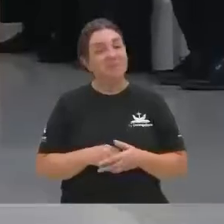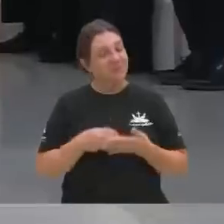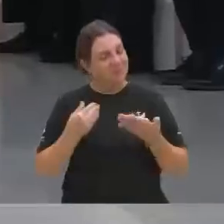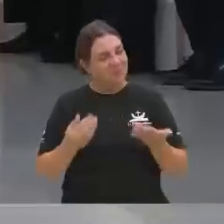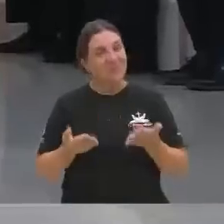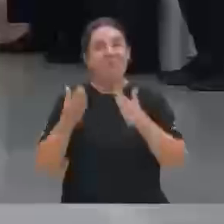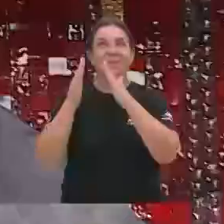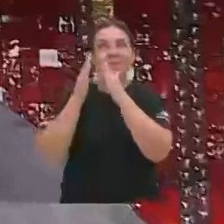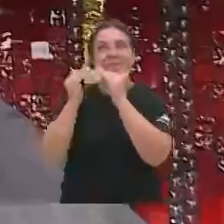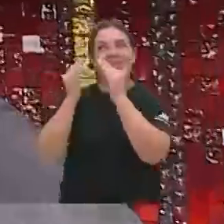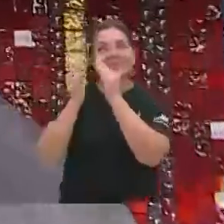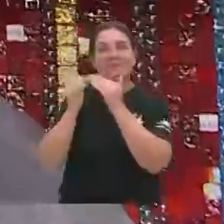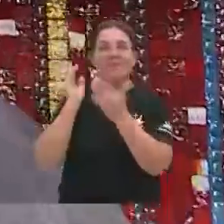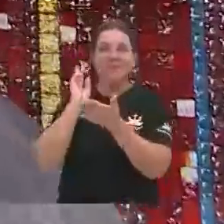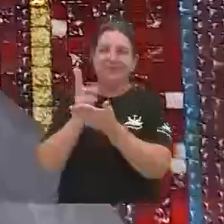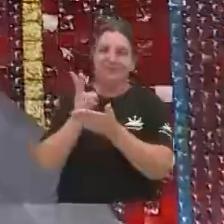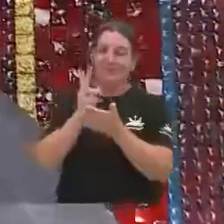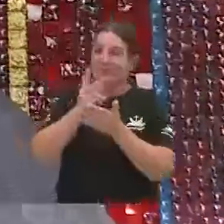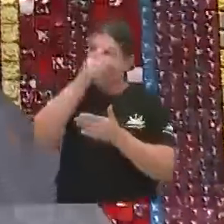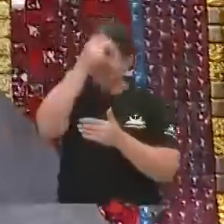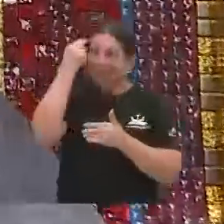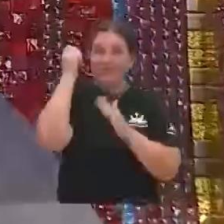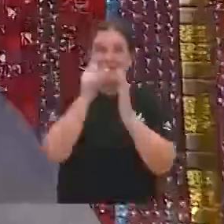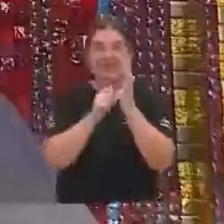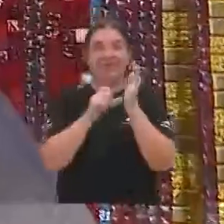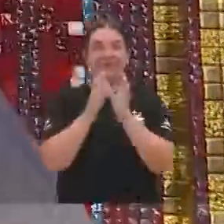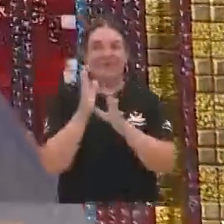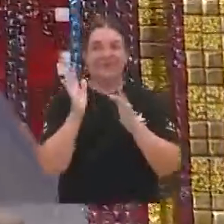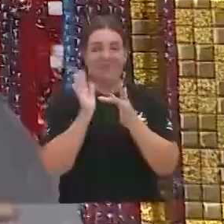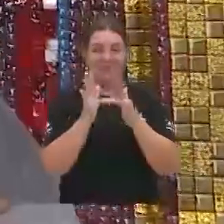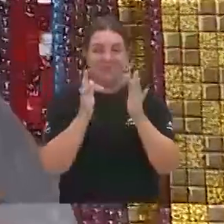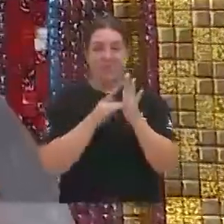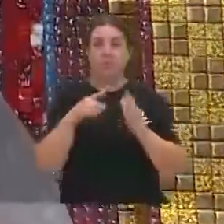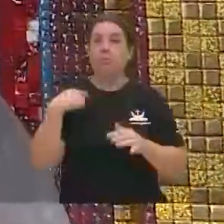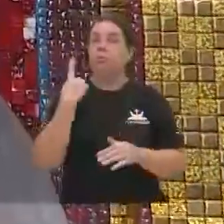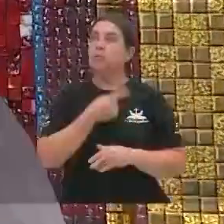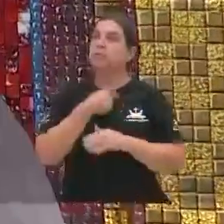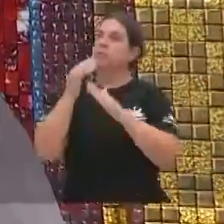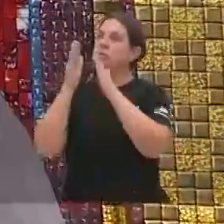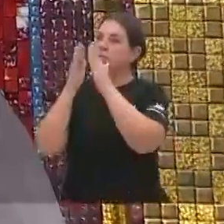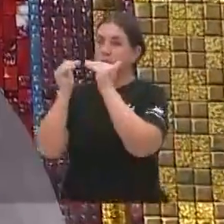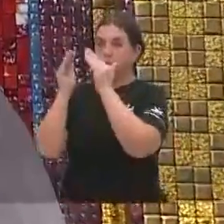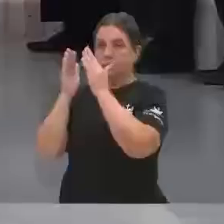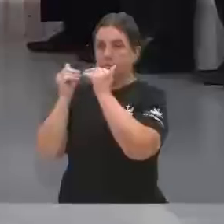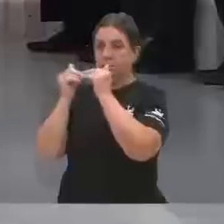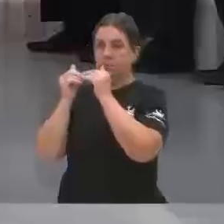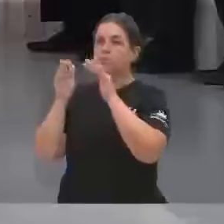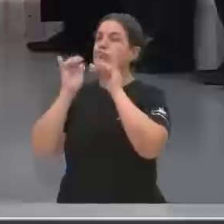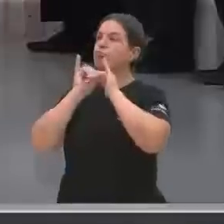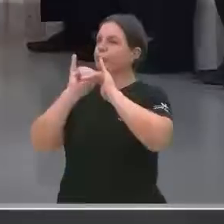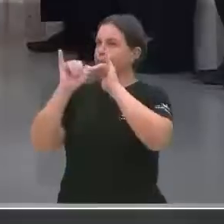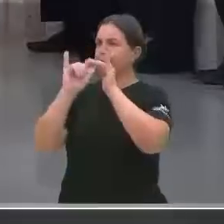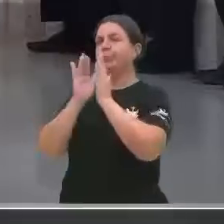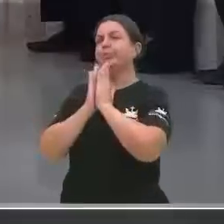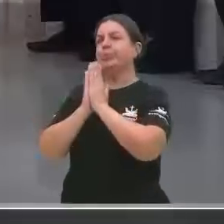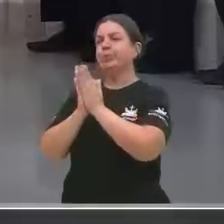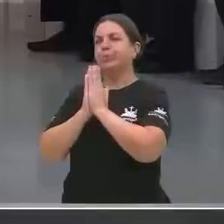recorrendo as santas Chagas de Jesus que nós pedimos e clamamos